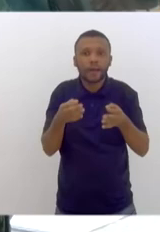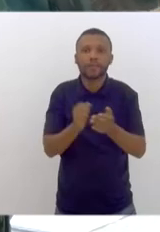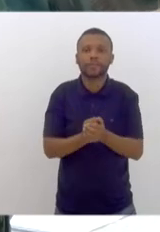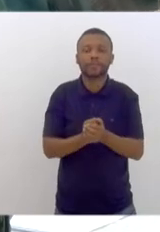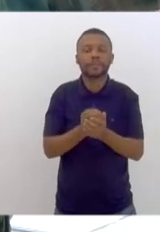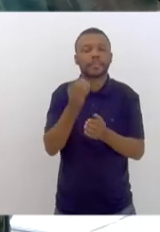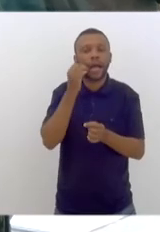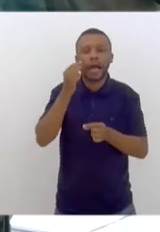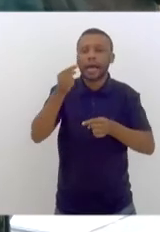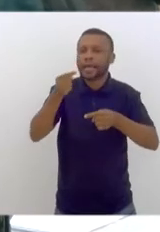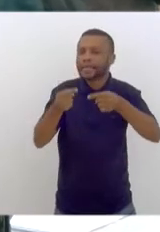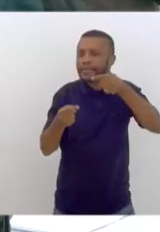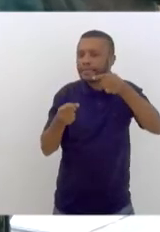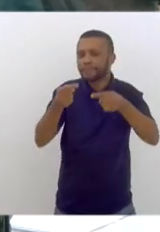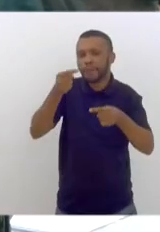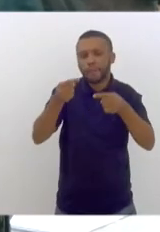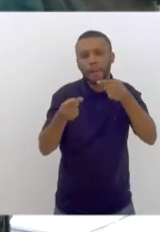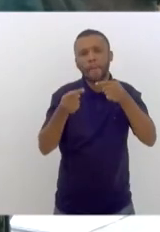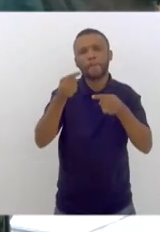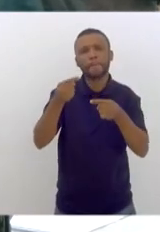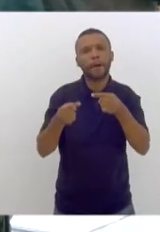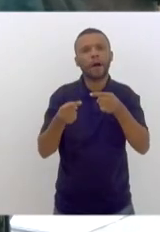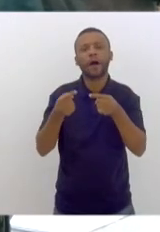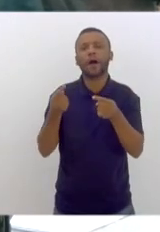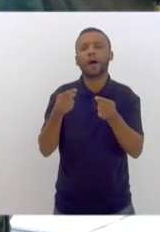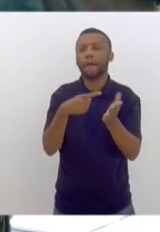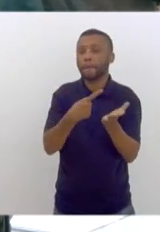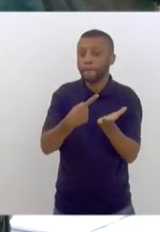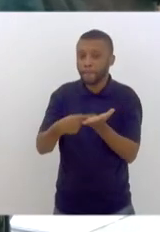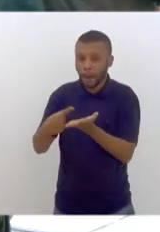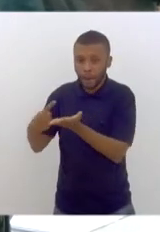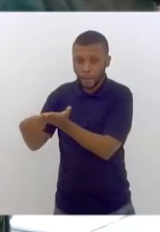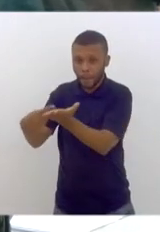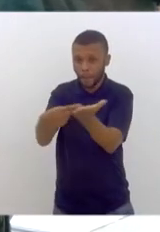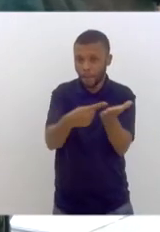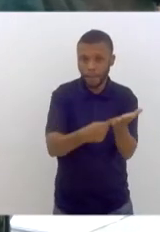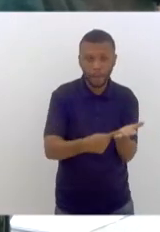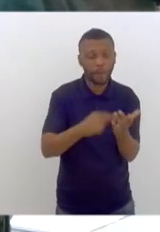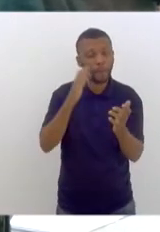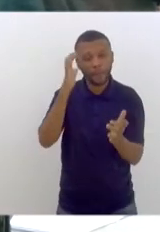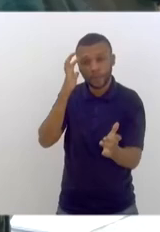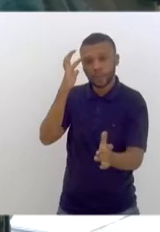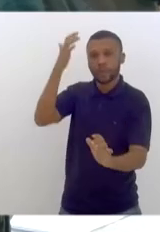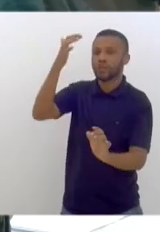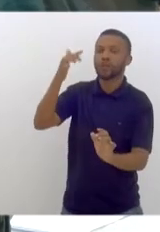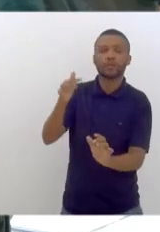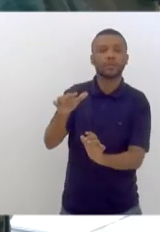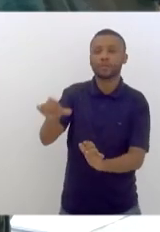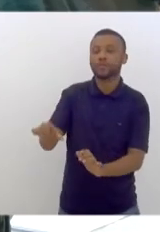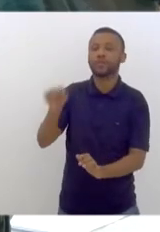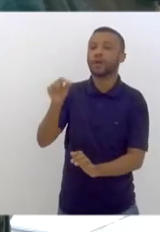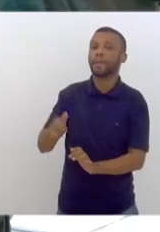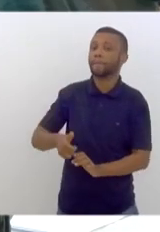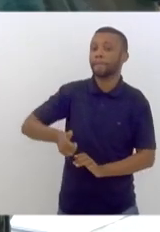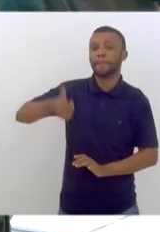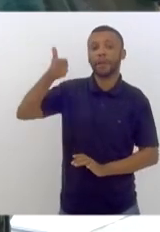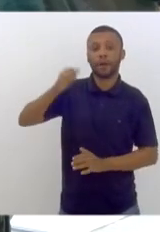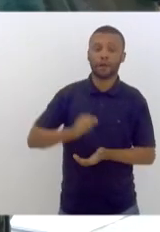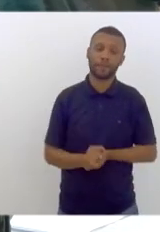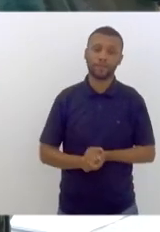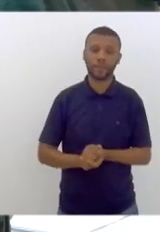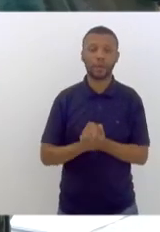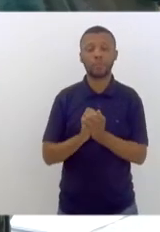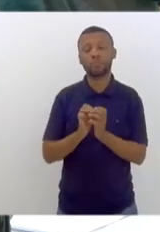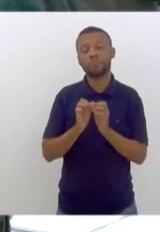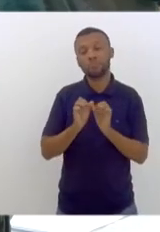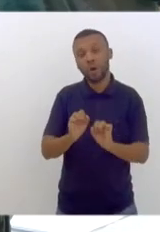costurar uma saída que possa ser a melhor. Né? Pode não ser até a